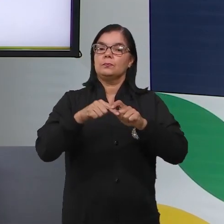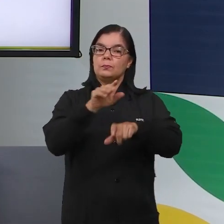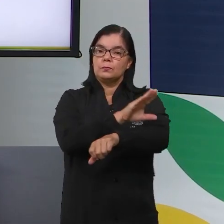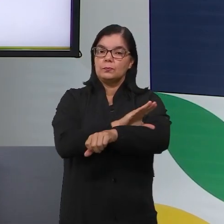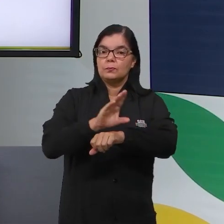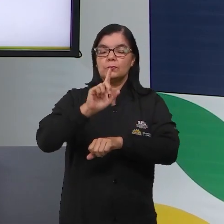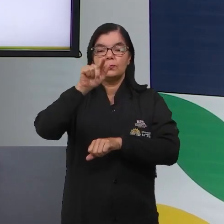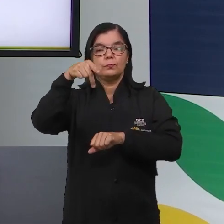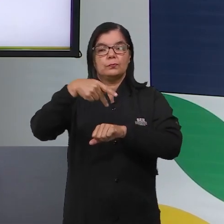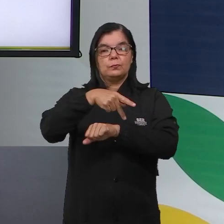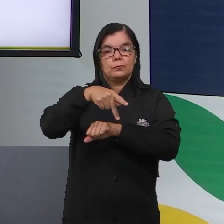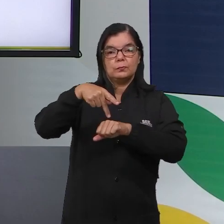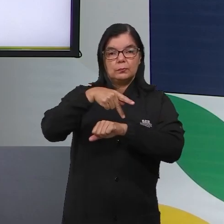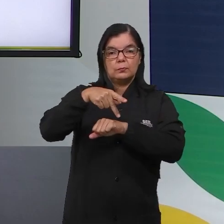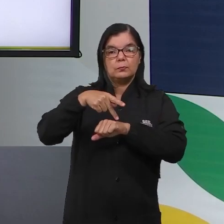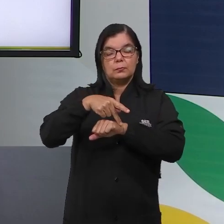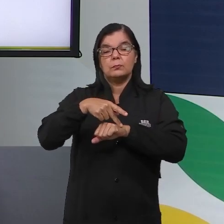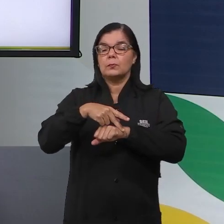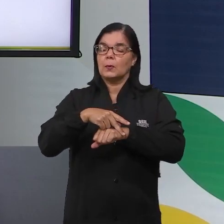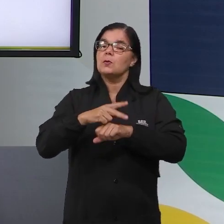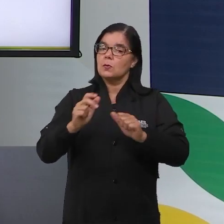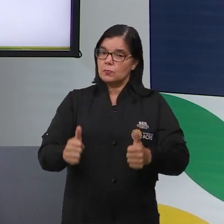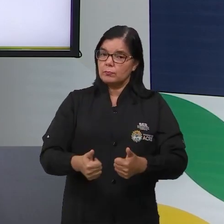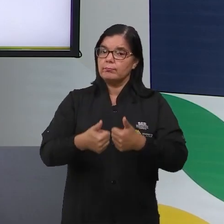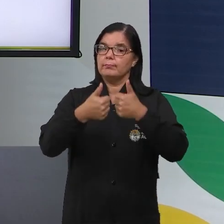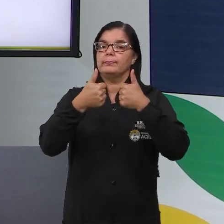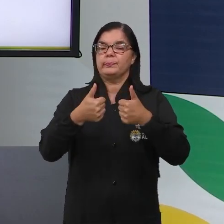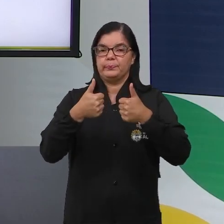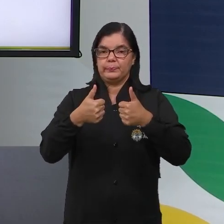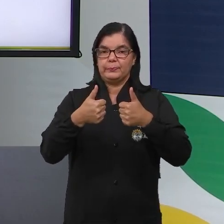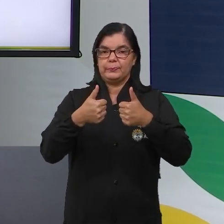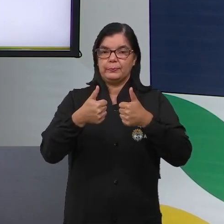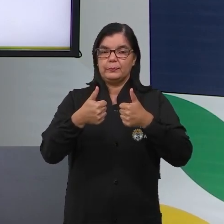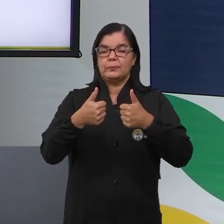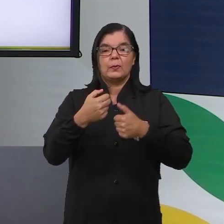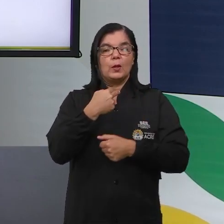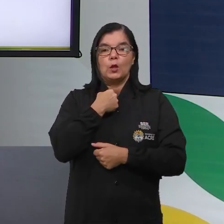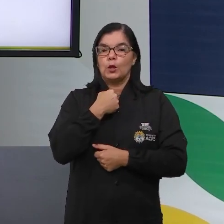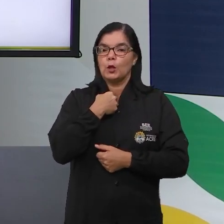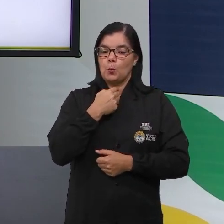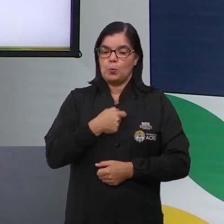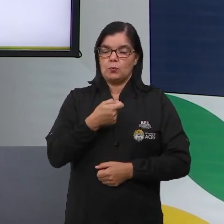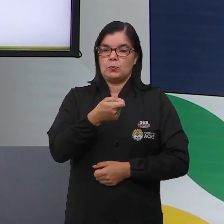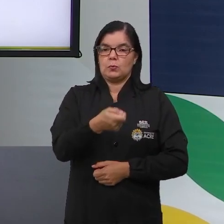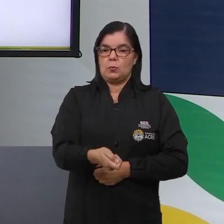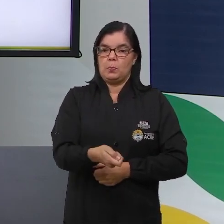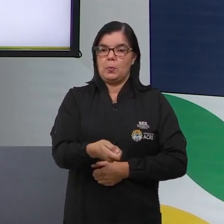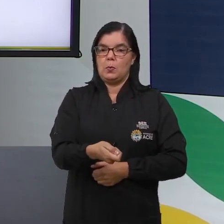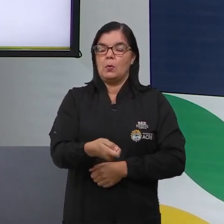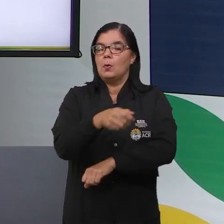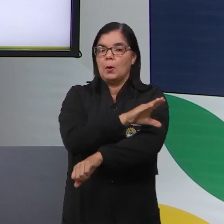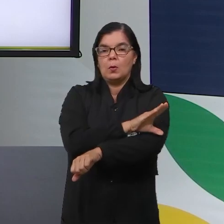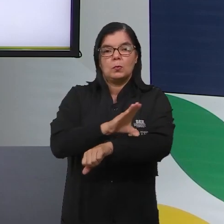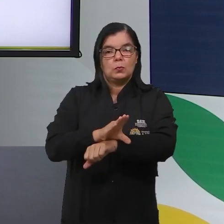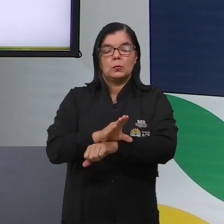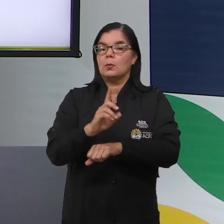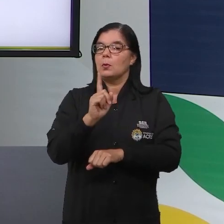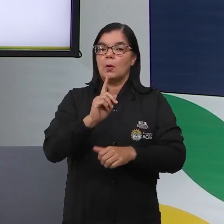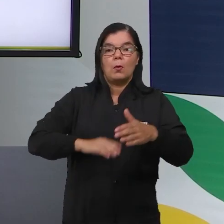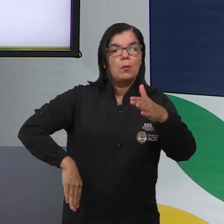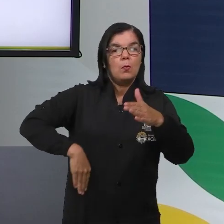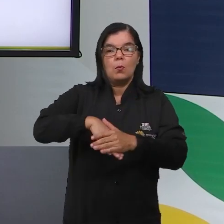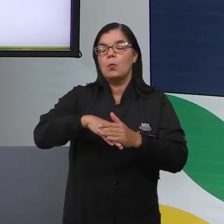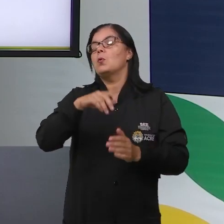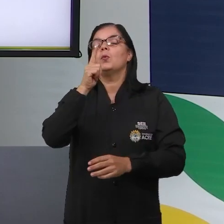de outros países. Desde que não seja impositivo, isso é muito importante. Não pode se impor uma cultura. Não, futebol